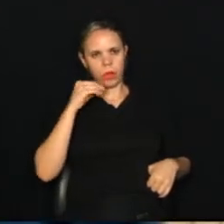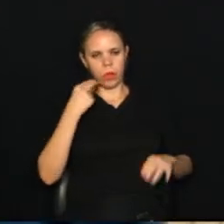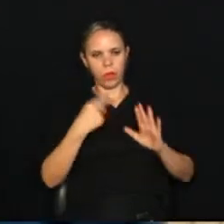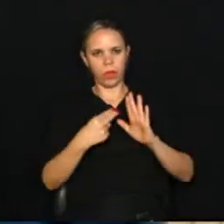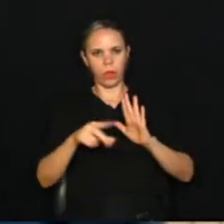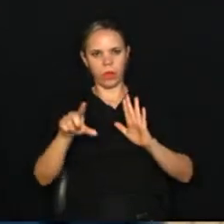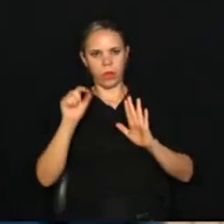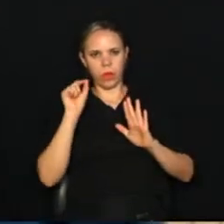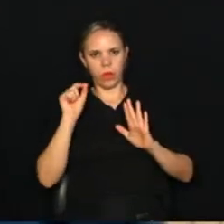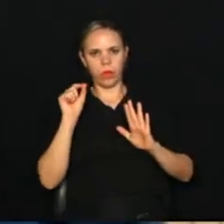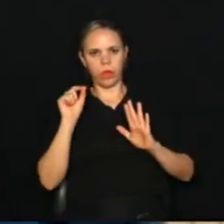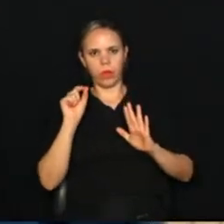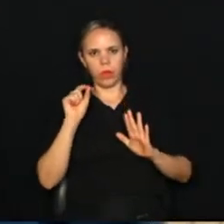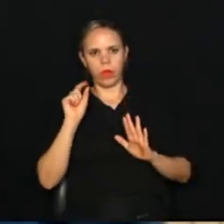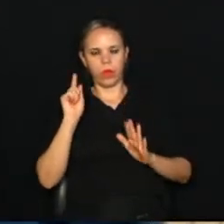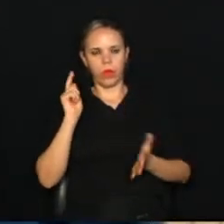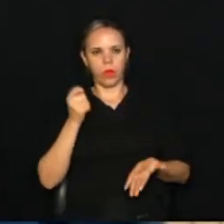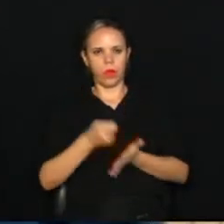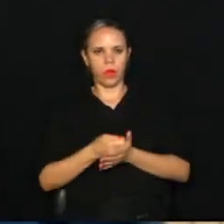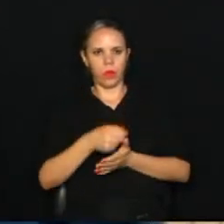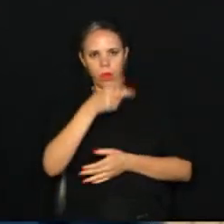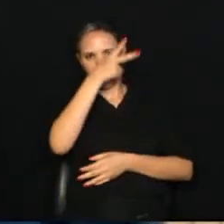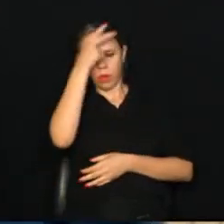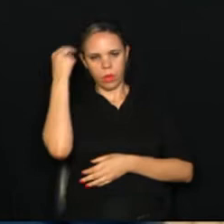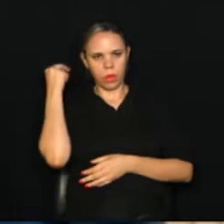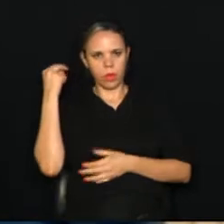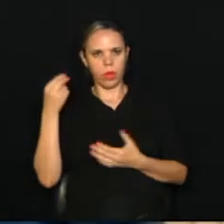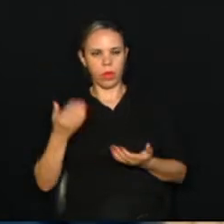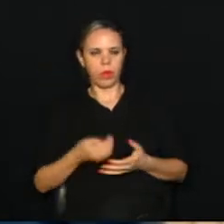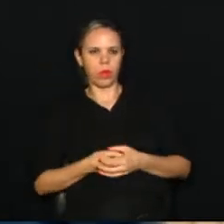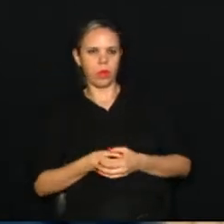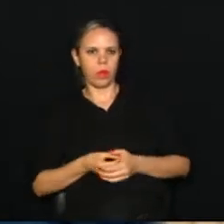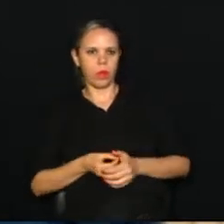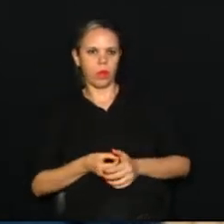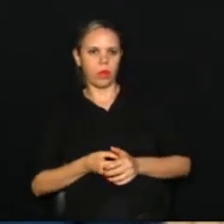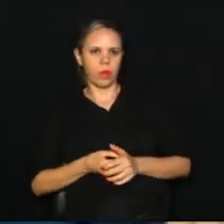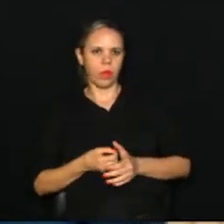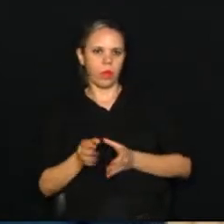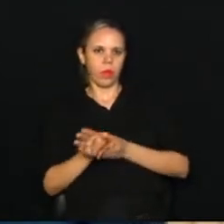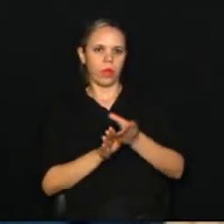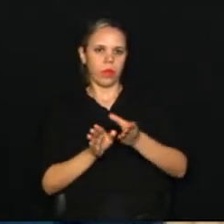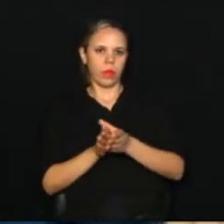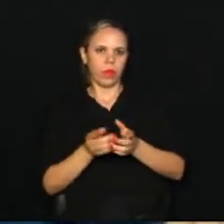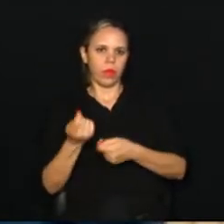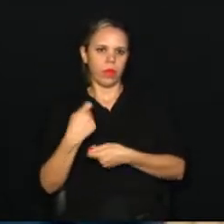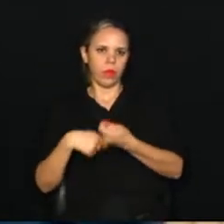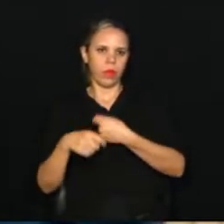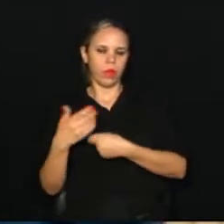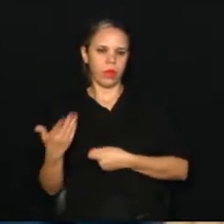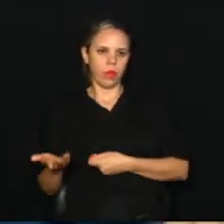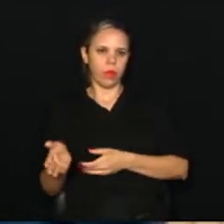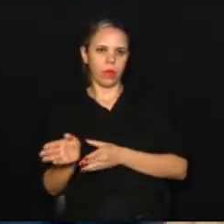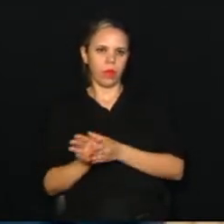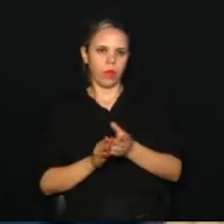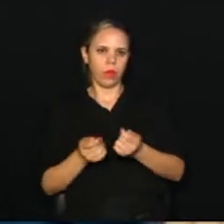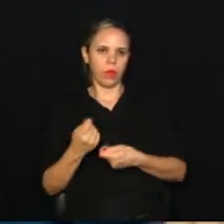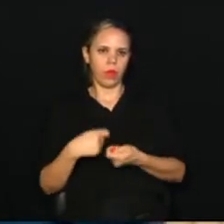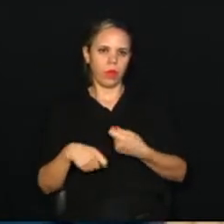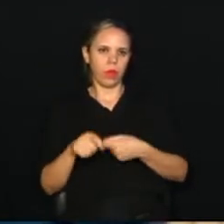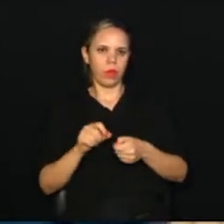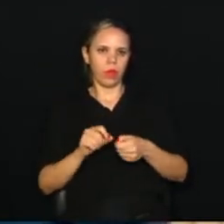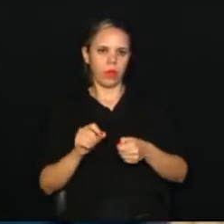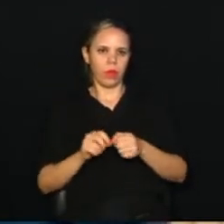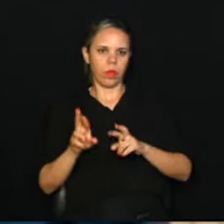partir de uma designação do prefeito municipal, assim como o Conselho de Administração, o Conselho